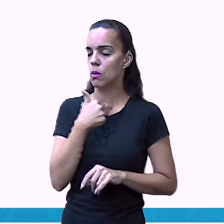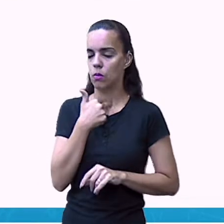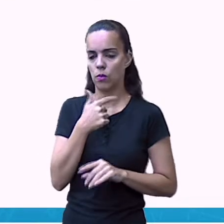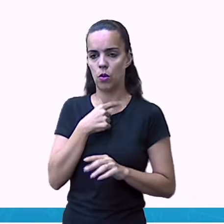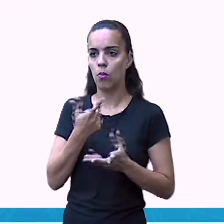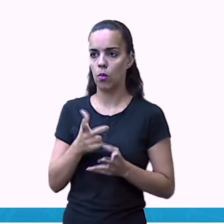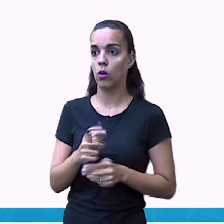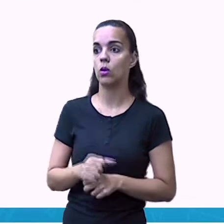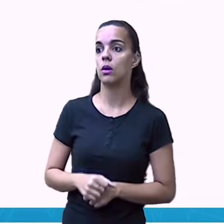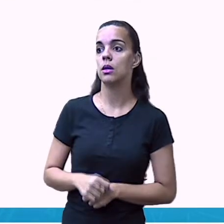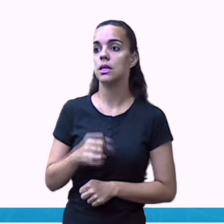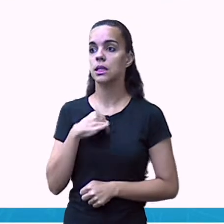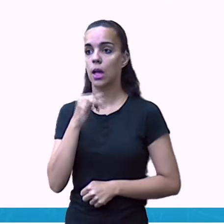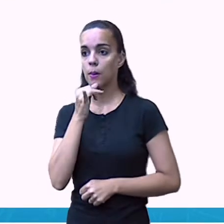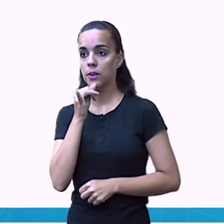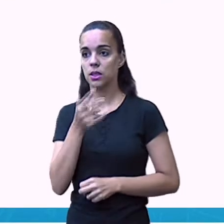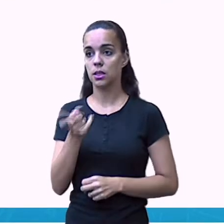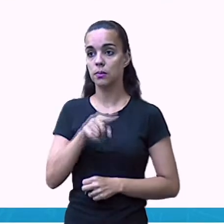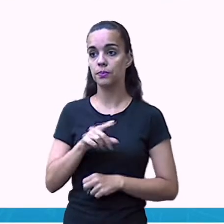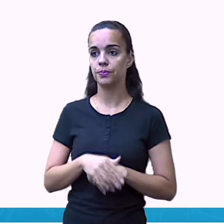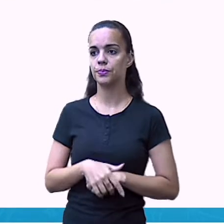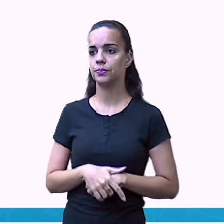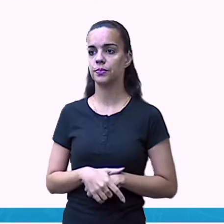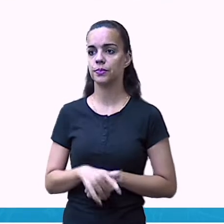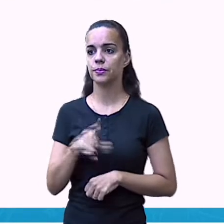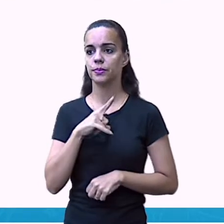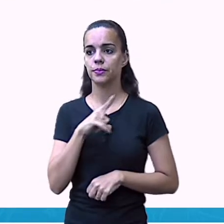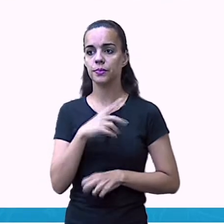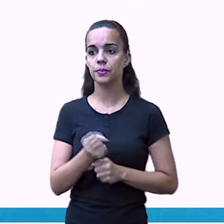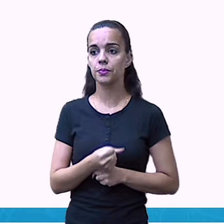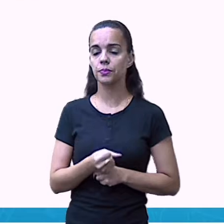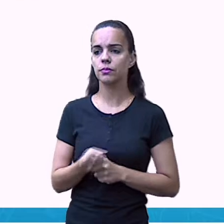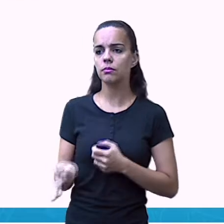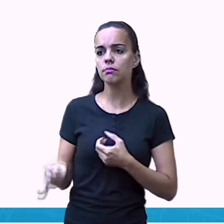sendo prestados. Aqui embaixo também nós vemos,